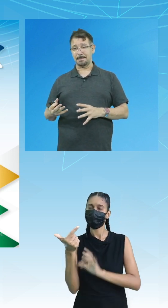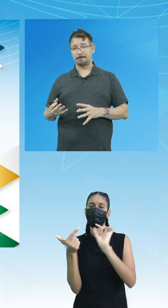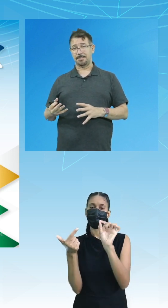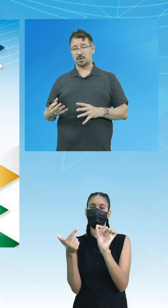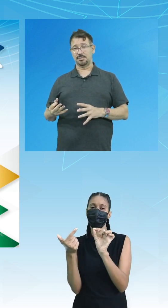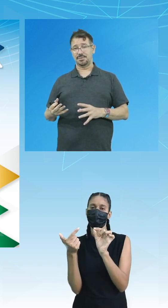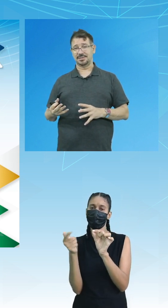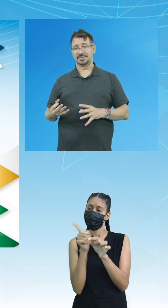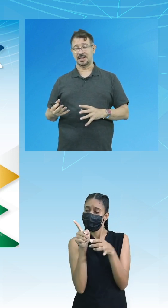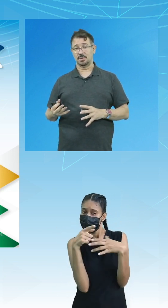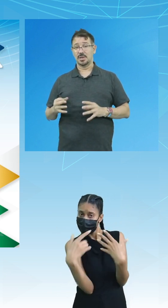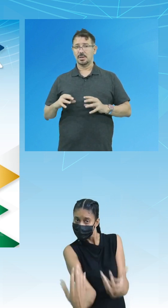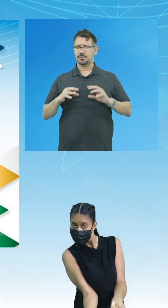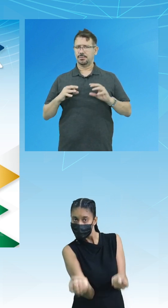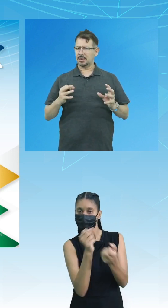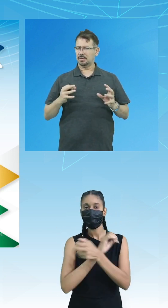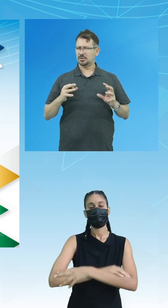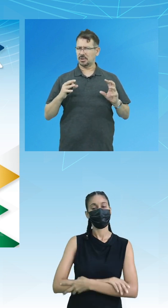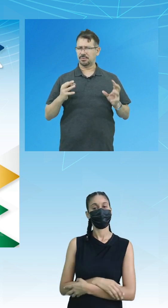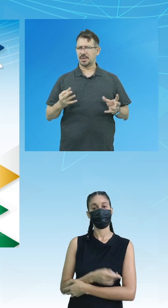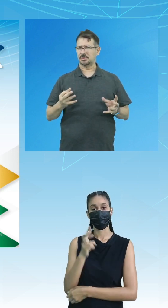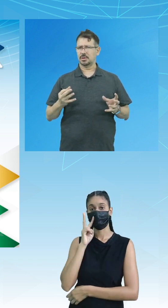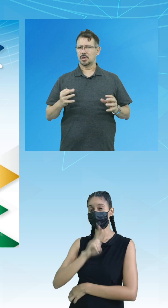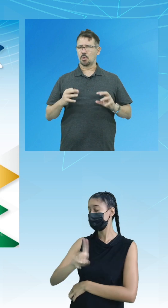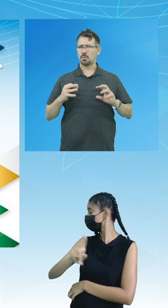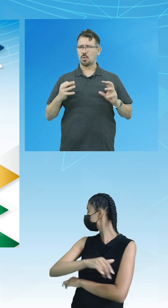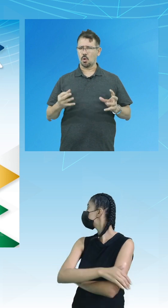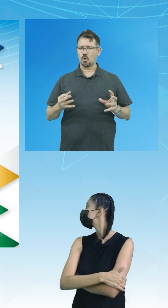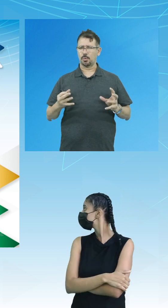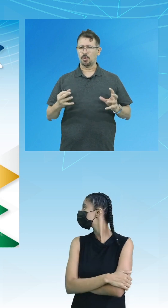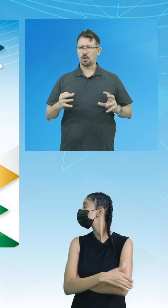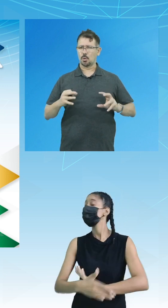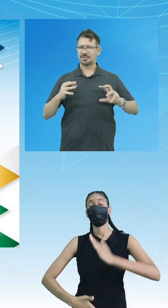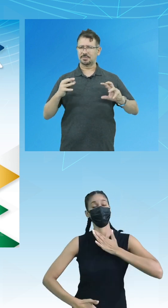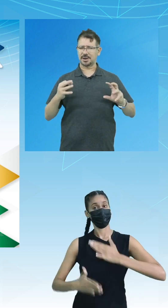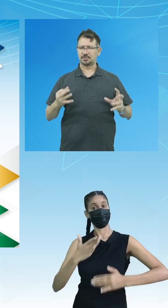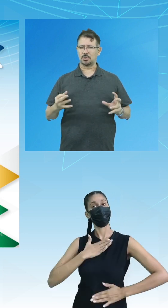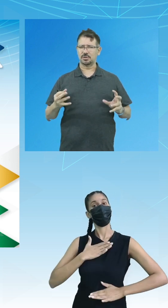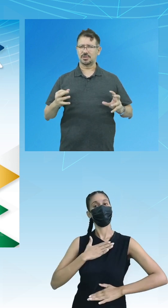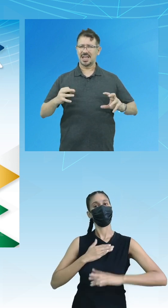de reprovação. Viram? Estão vendo como o corpo,